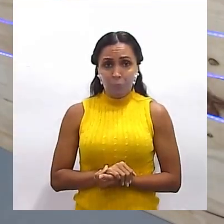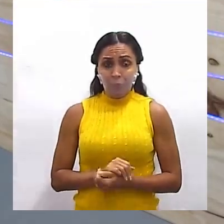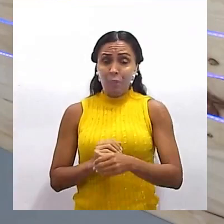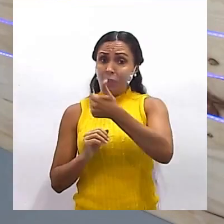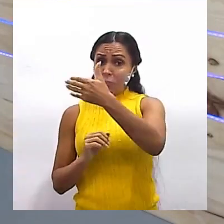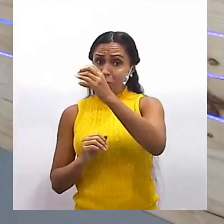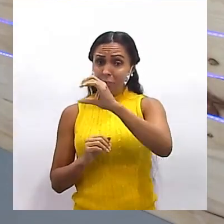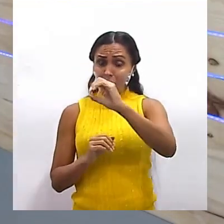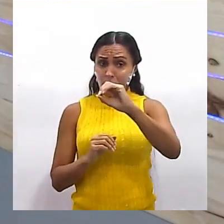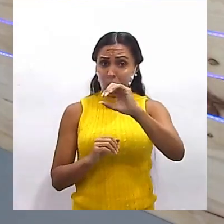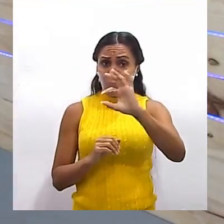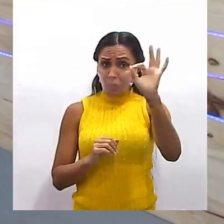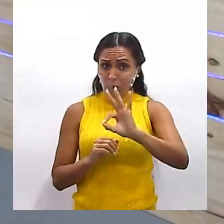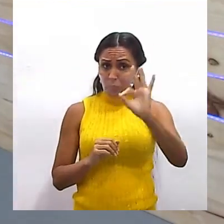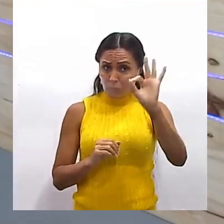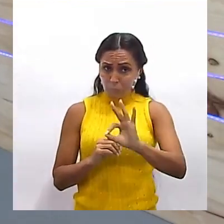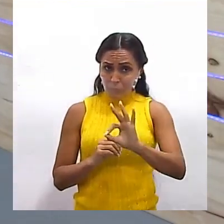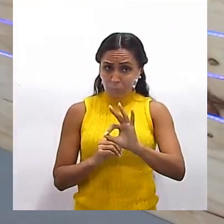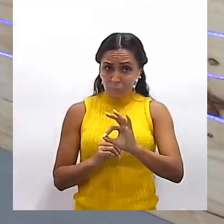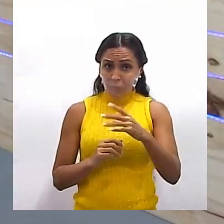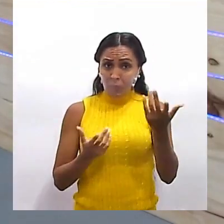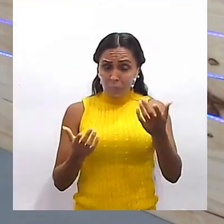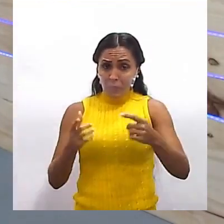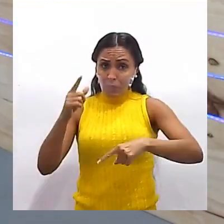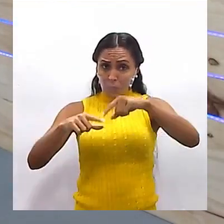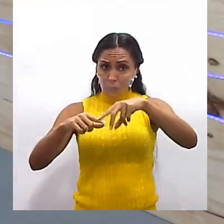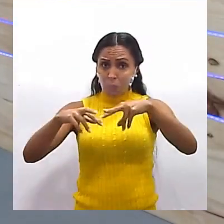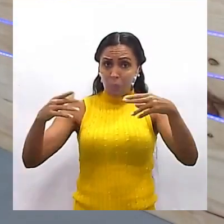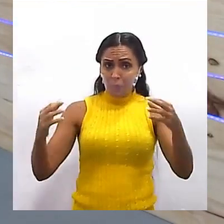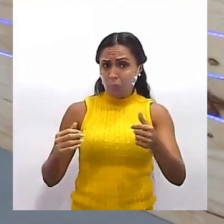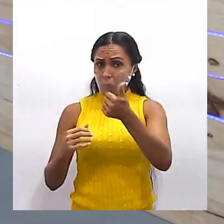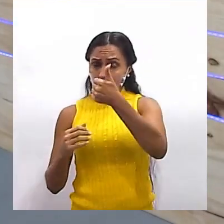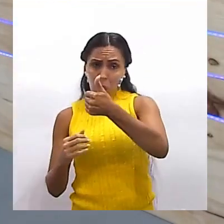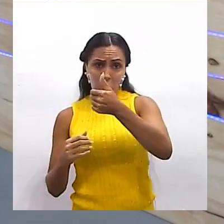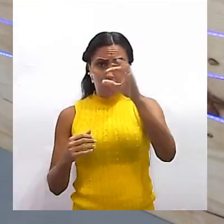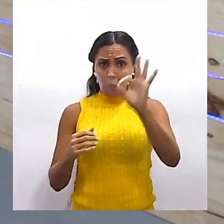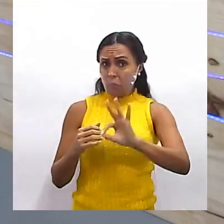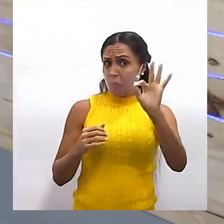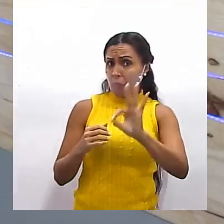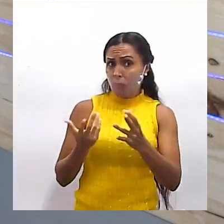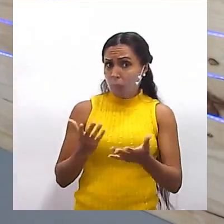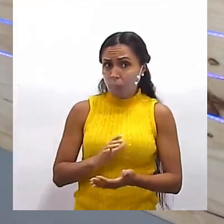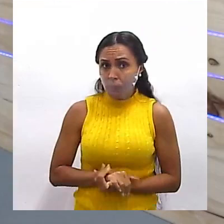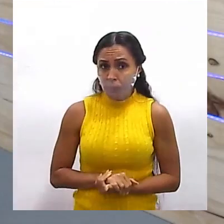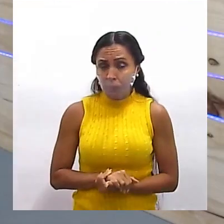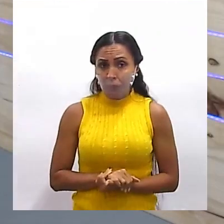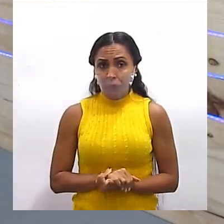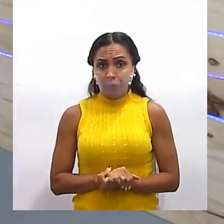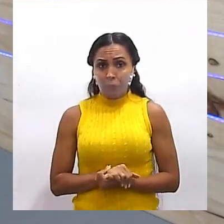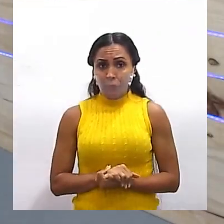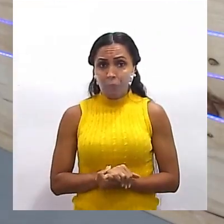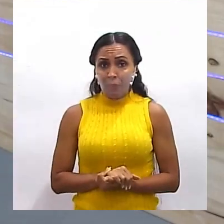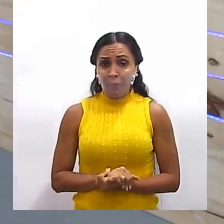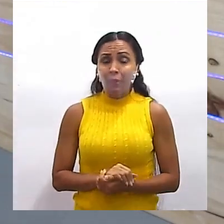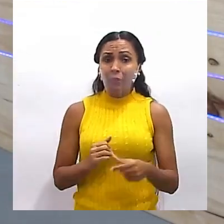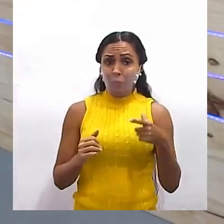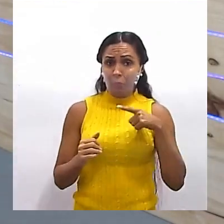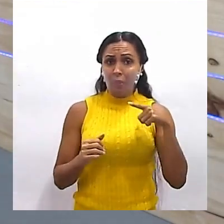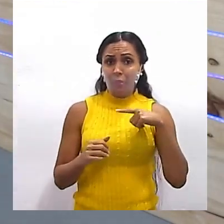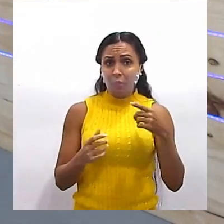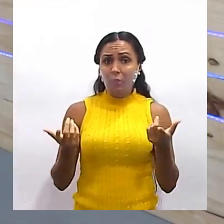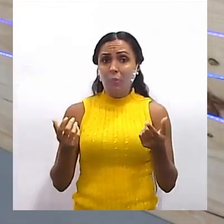100% das cargas, aferir 1% das cargas, se eu recebo 100 caixas e meu target é 1%, eu tenho que aferir uma